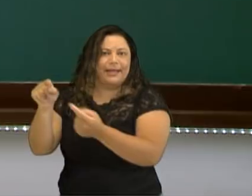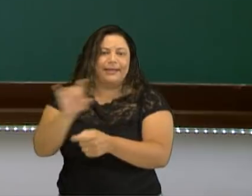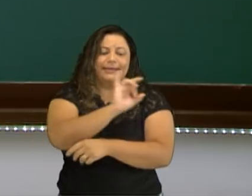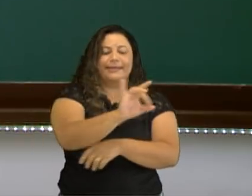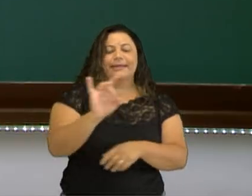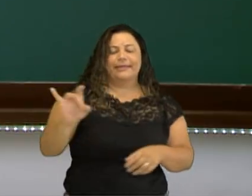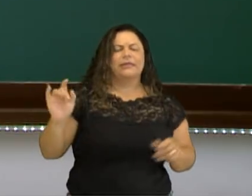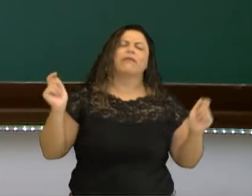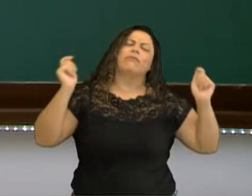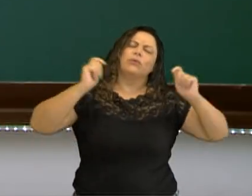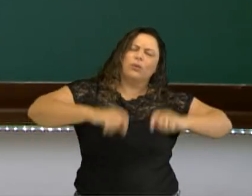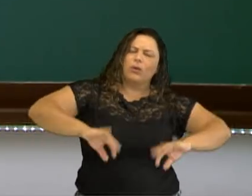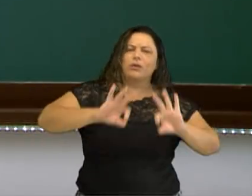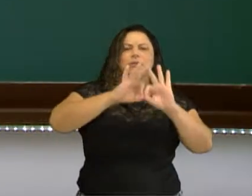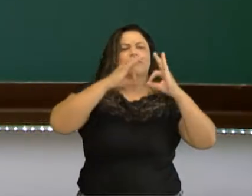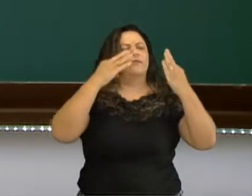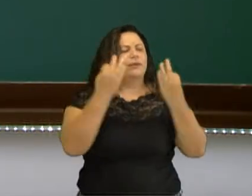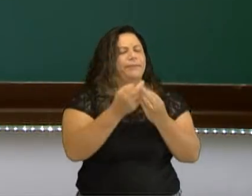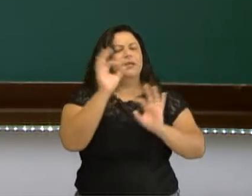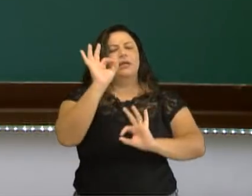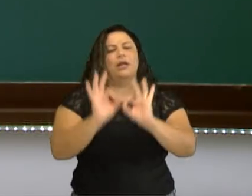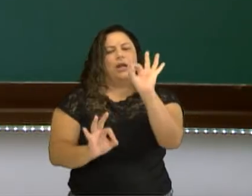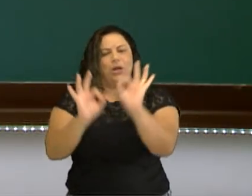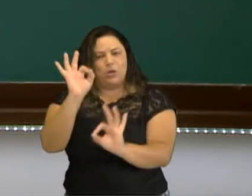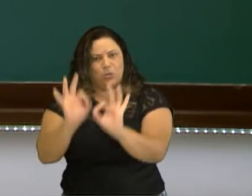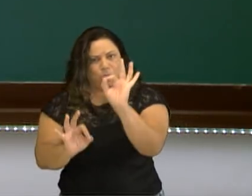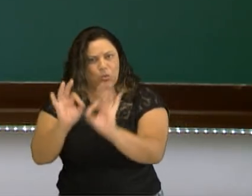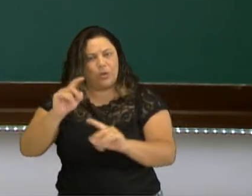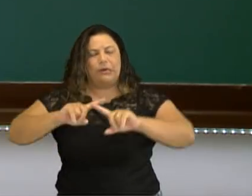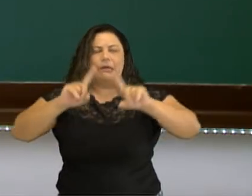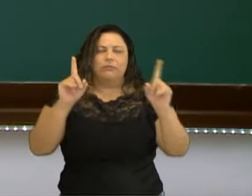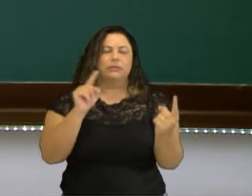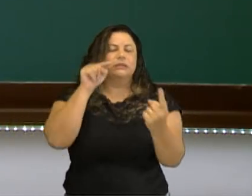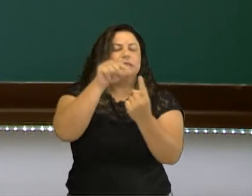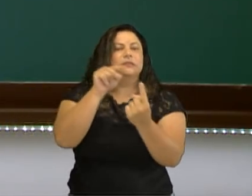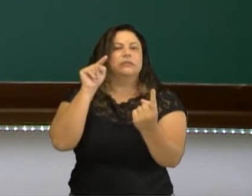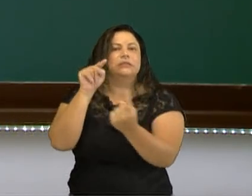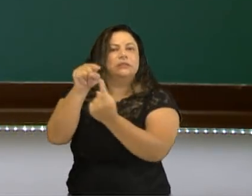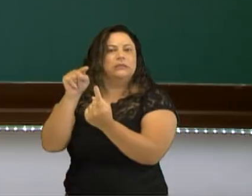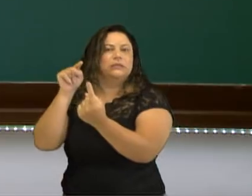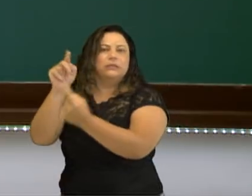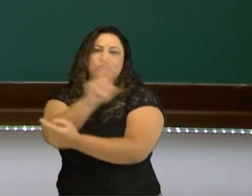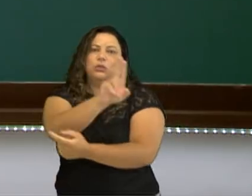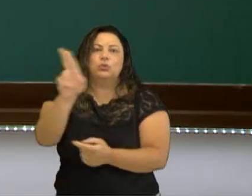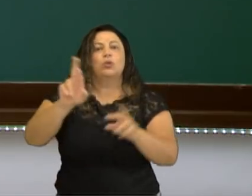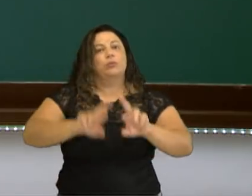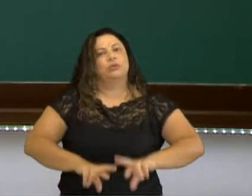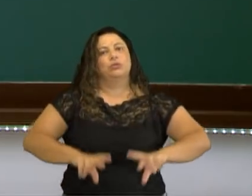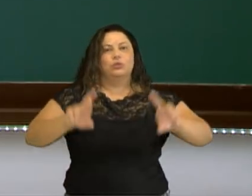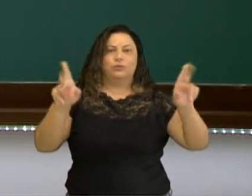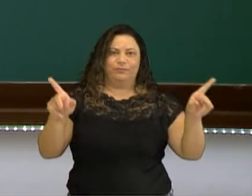ter famílias, podem ter ordens, mas as espécies vão ter nomes diferentes, ok?